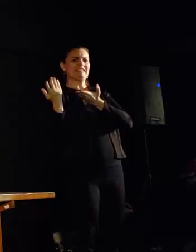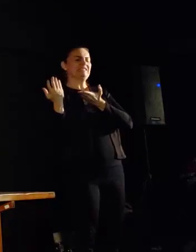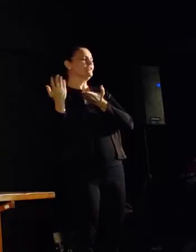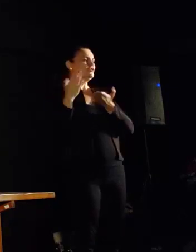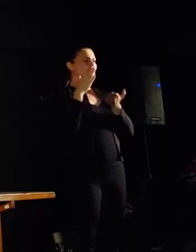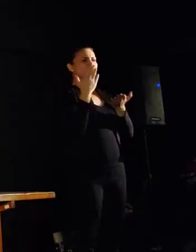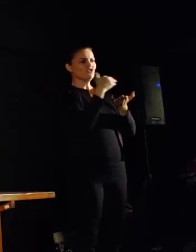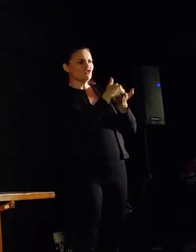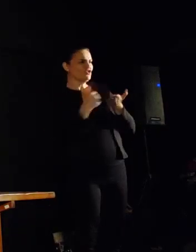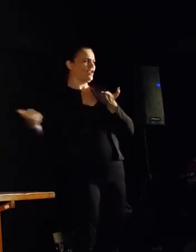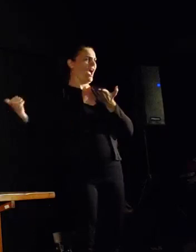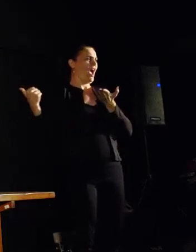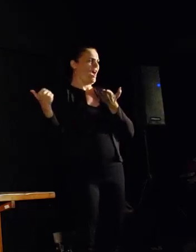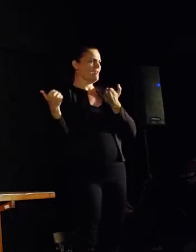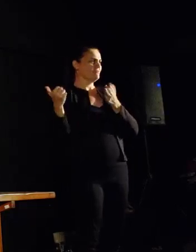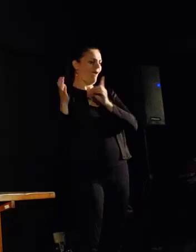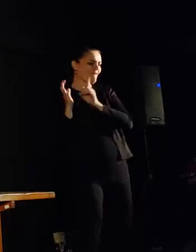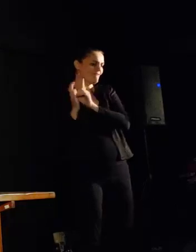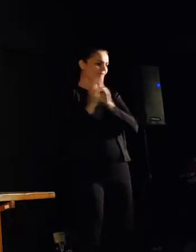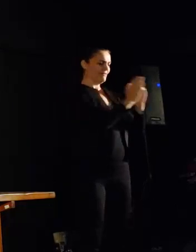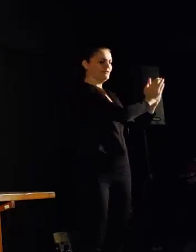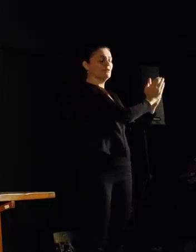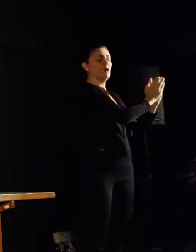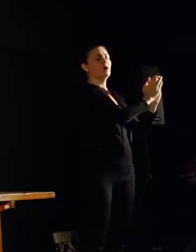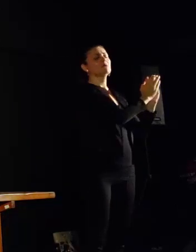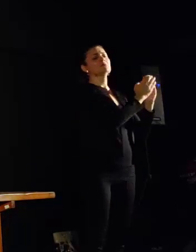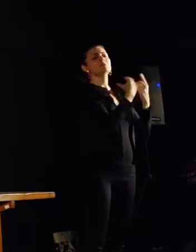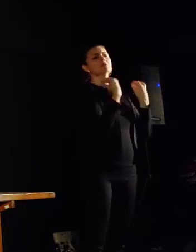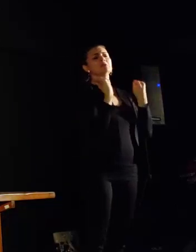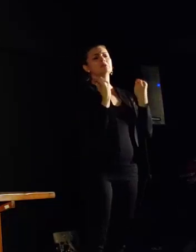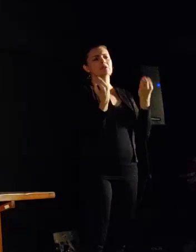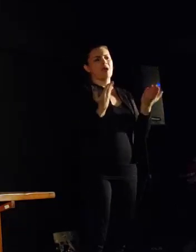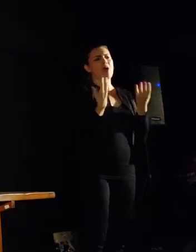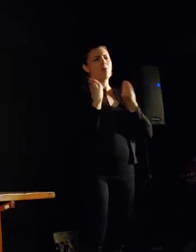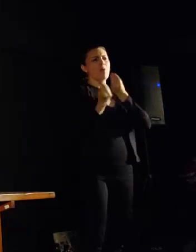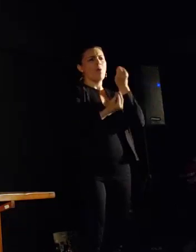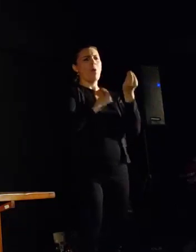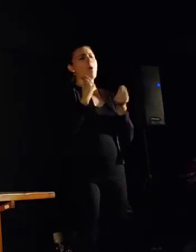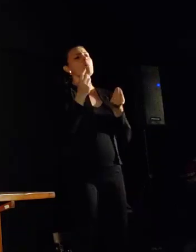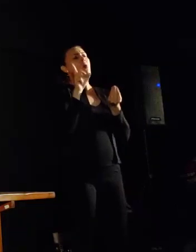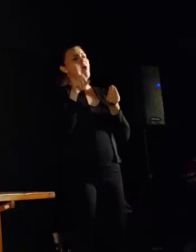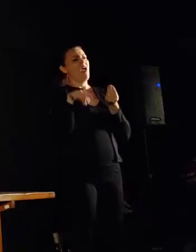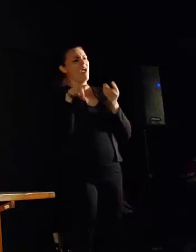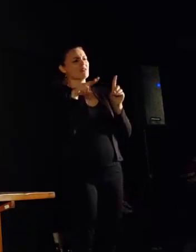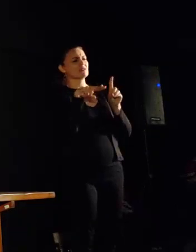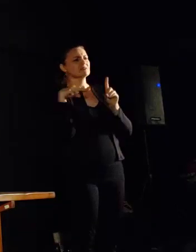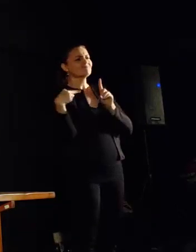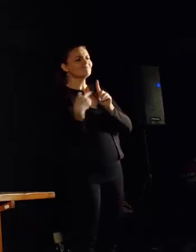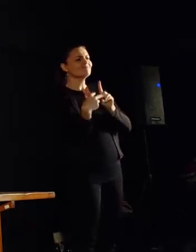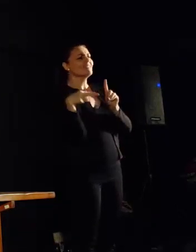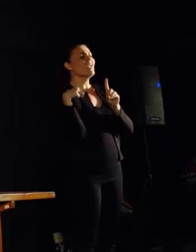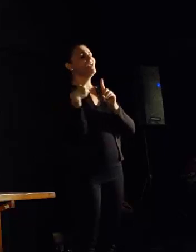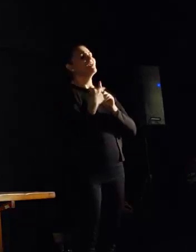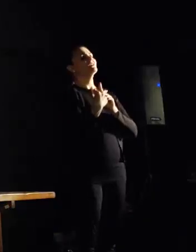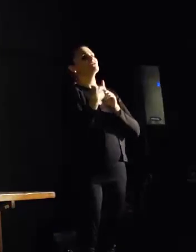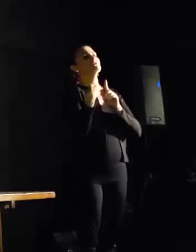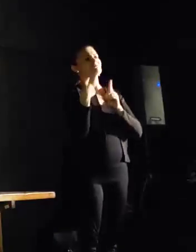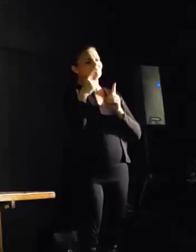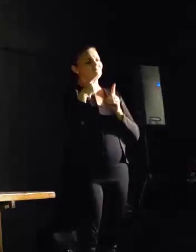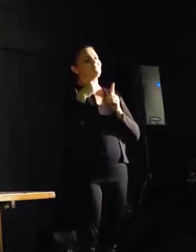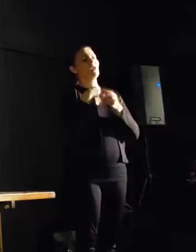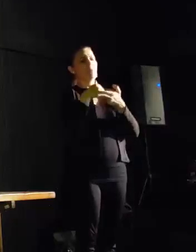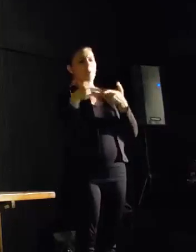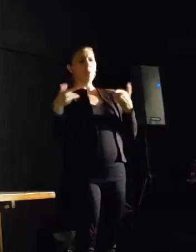passar. E aqui eu insistiria muito nesse aspecto, porque há uma coisa bastante